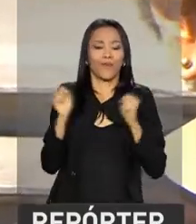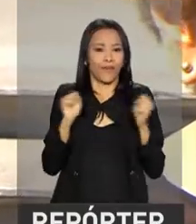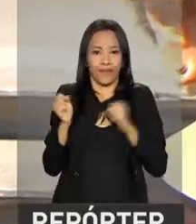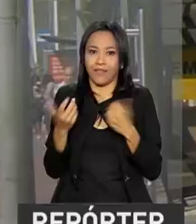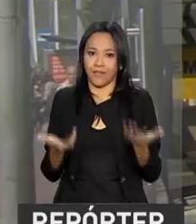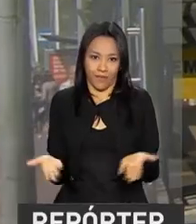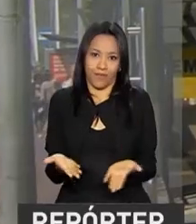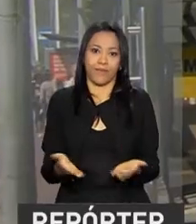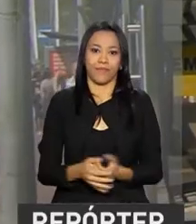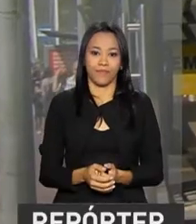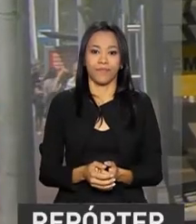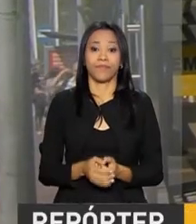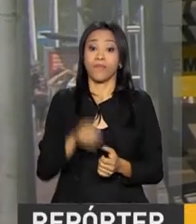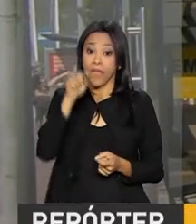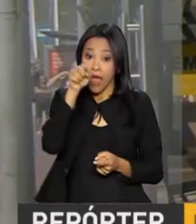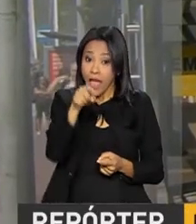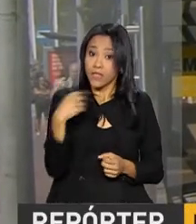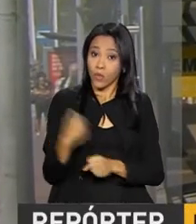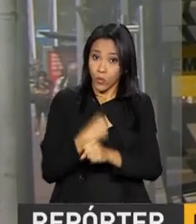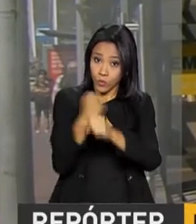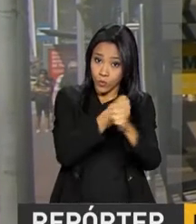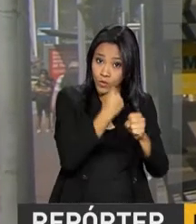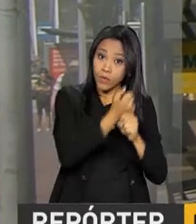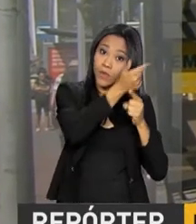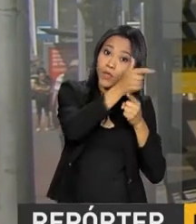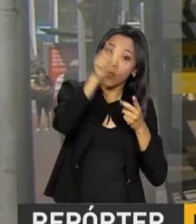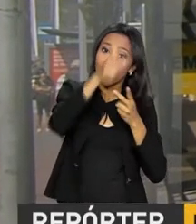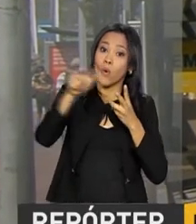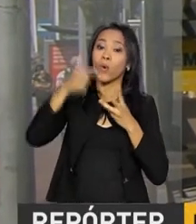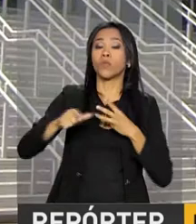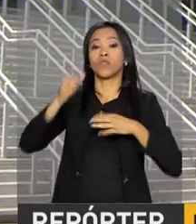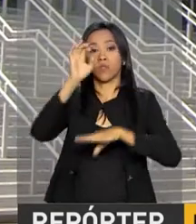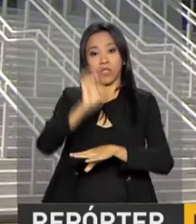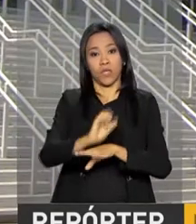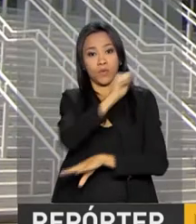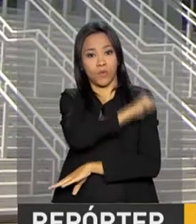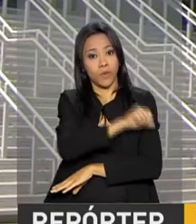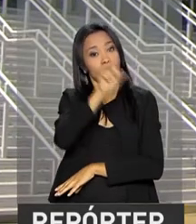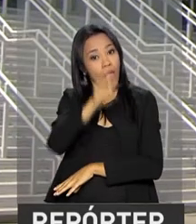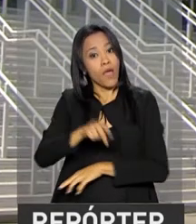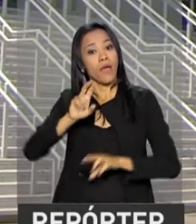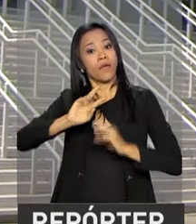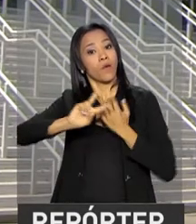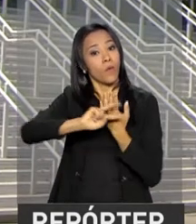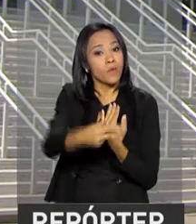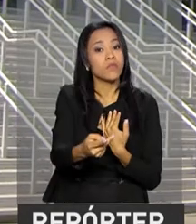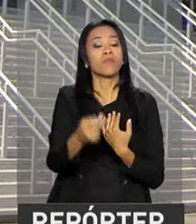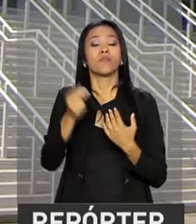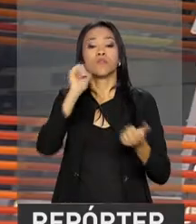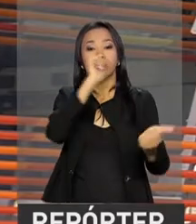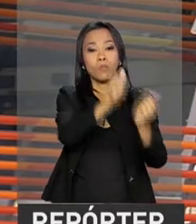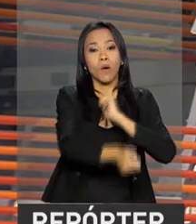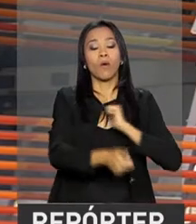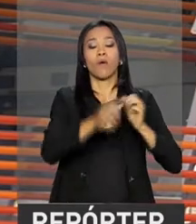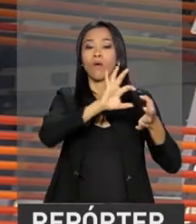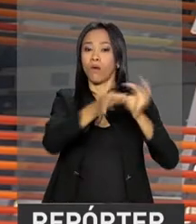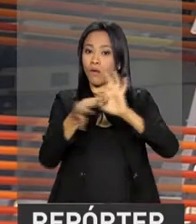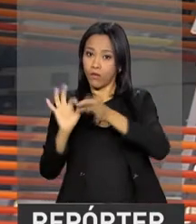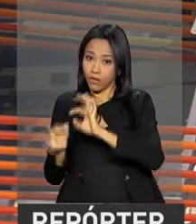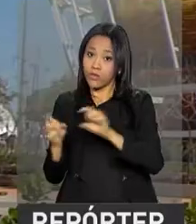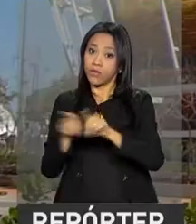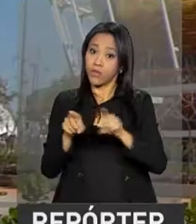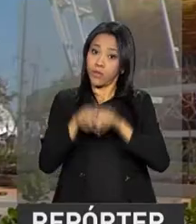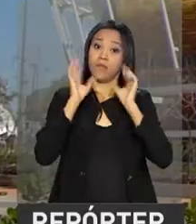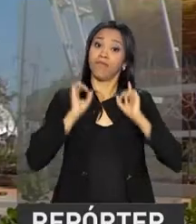Eu adorei mesmo. Essas e outras obras de mobilidade urbana no Rio de Janeiro são fruto dos Jogos Olímpicos e Paralímpicos Rio